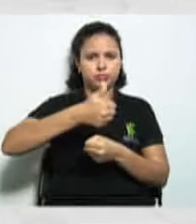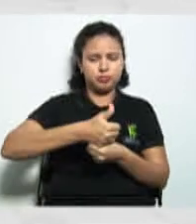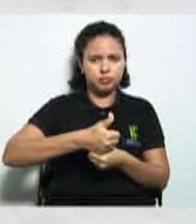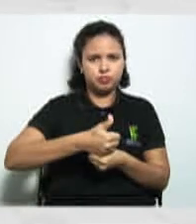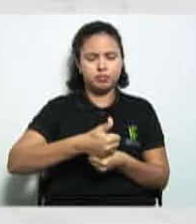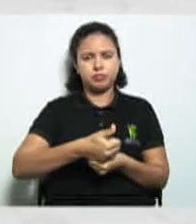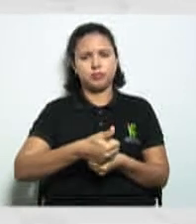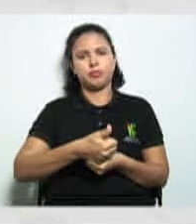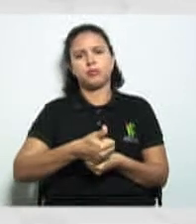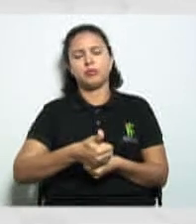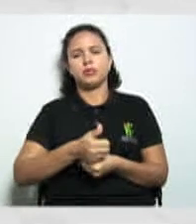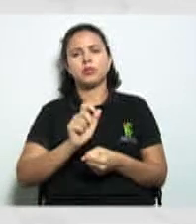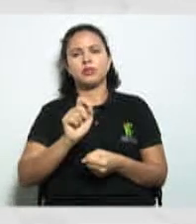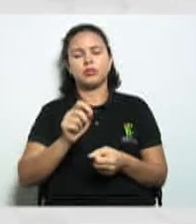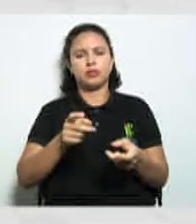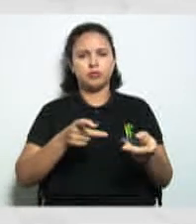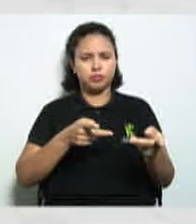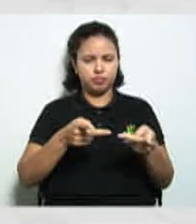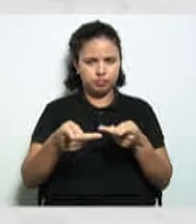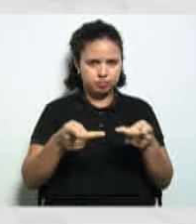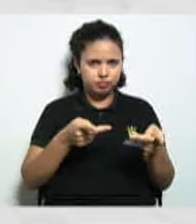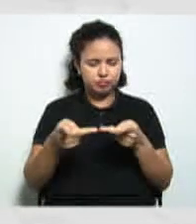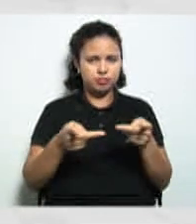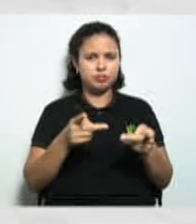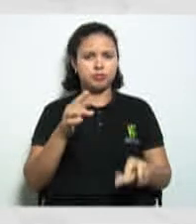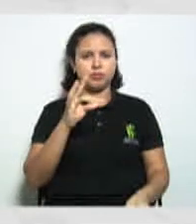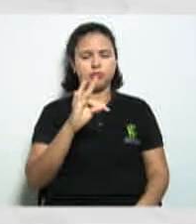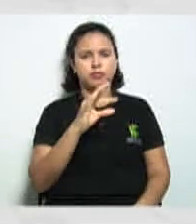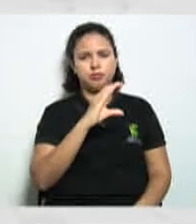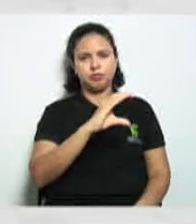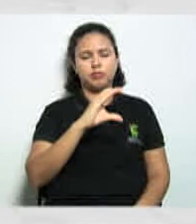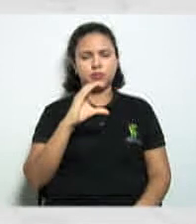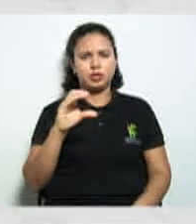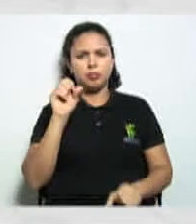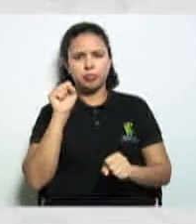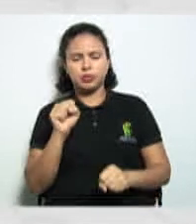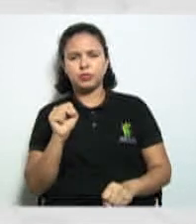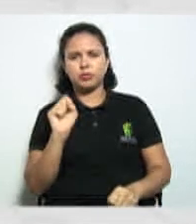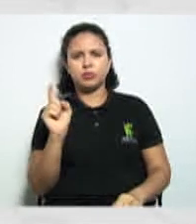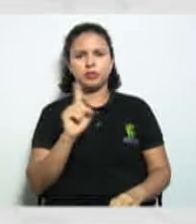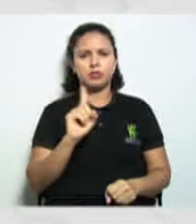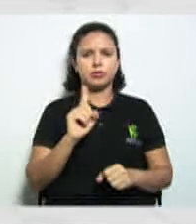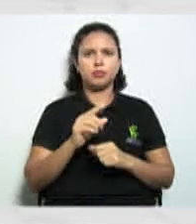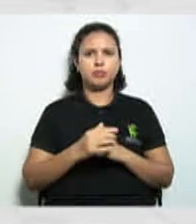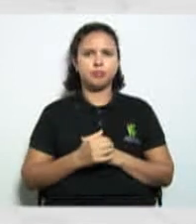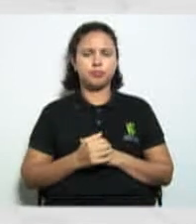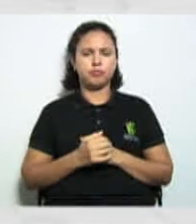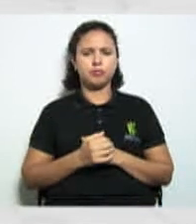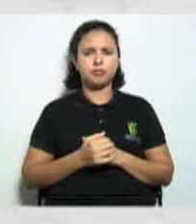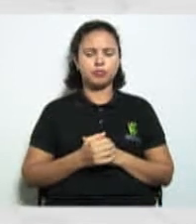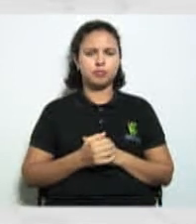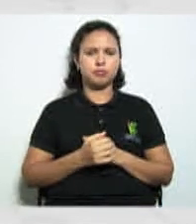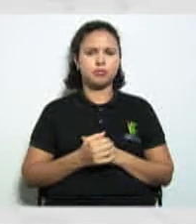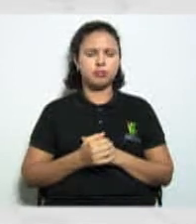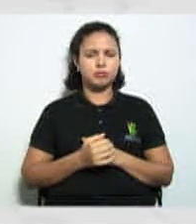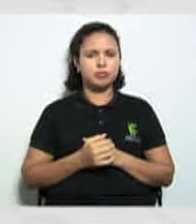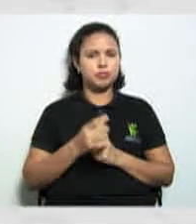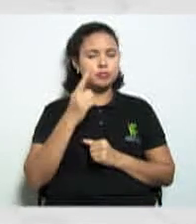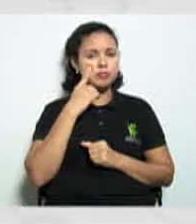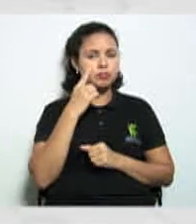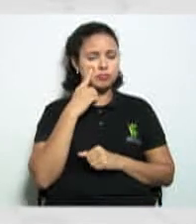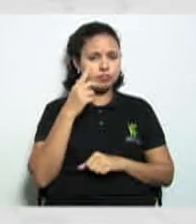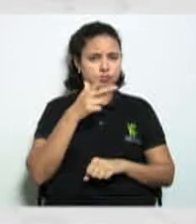um trabalho de conclusão de curso? Pode ou não pode? Verdadeiro ou falso? Veja o caso lá do